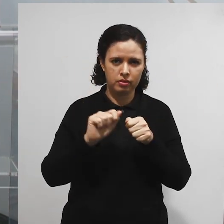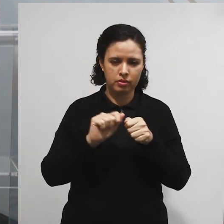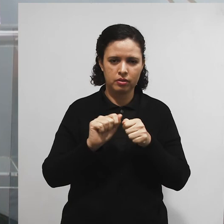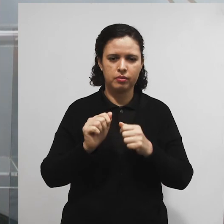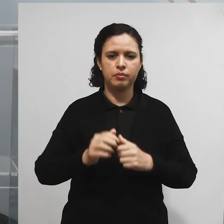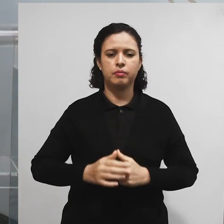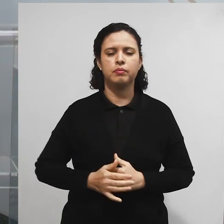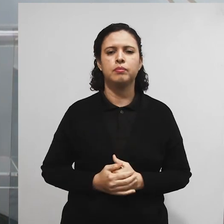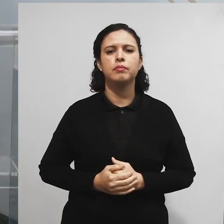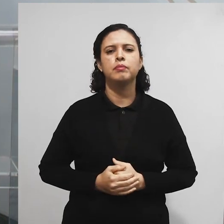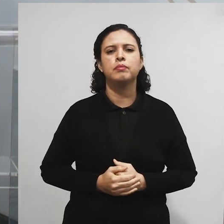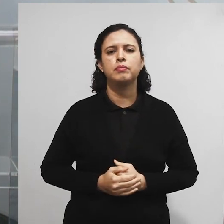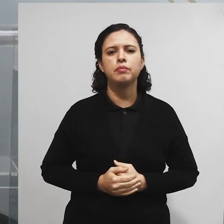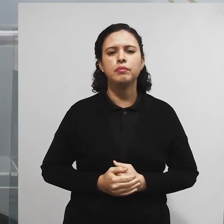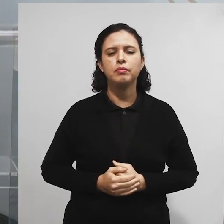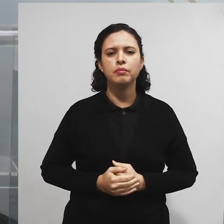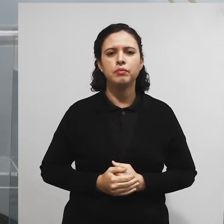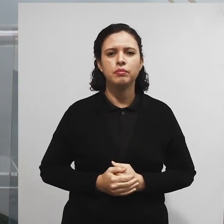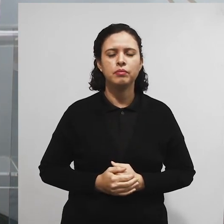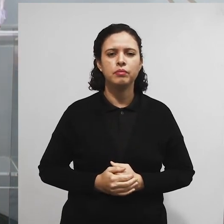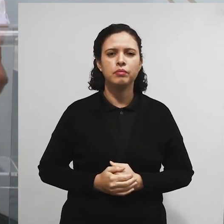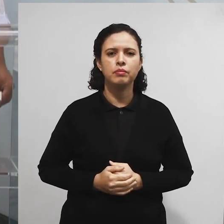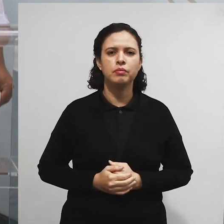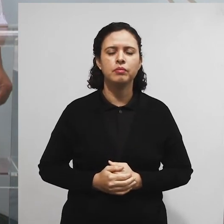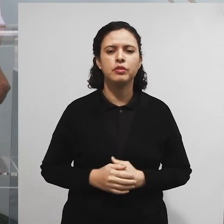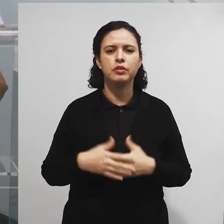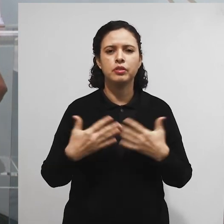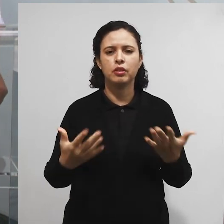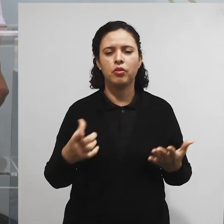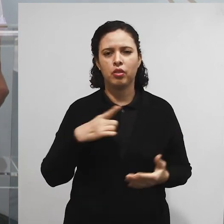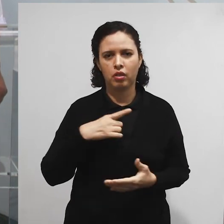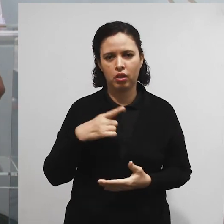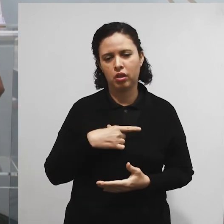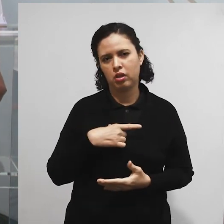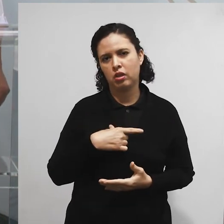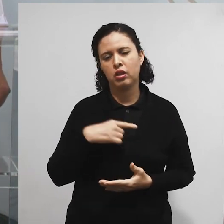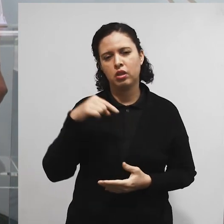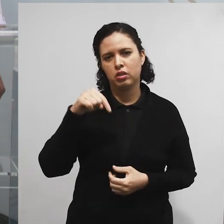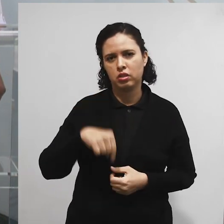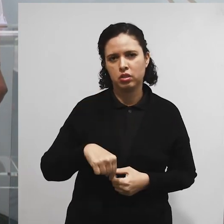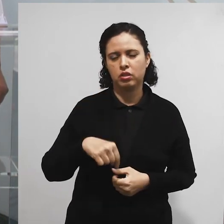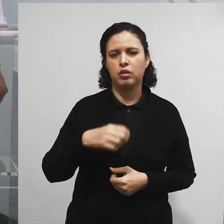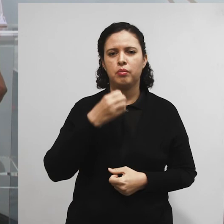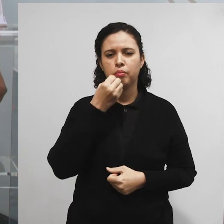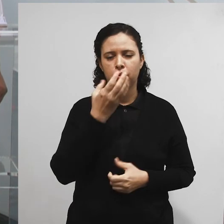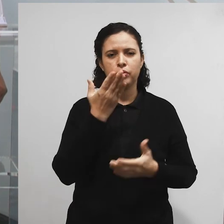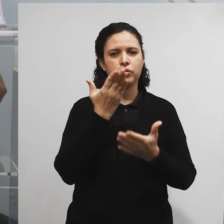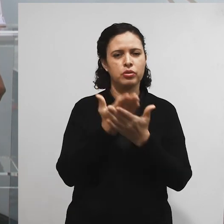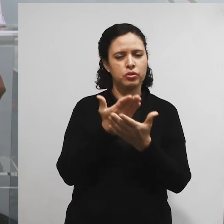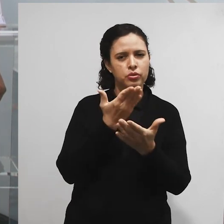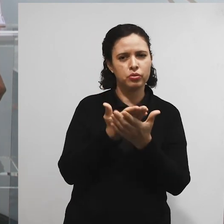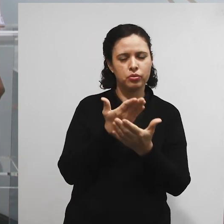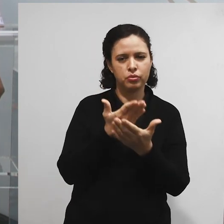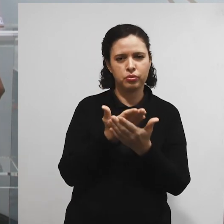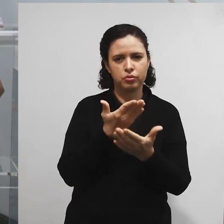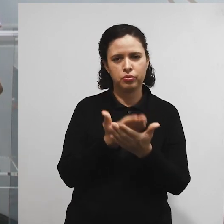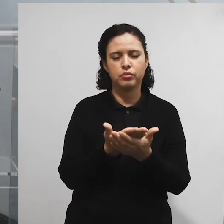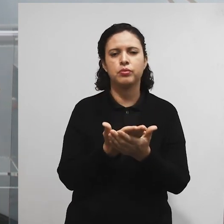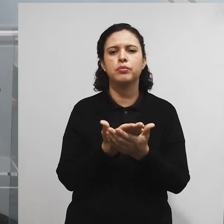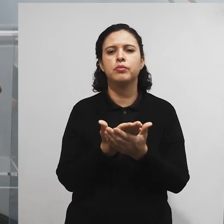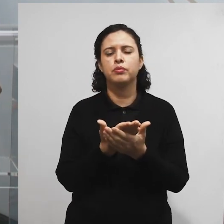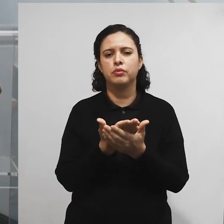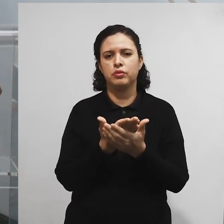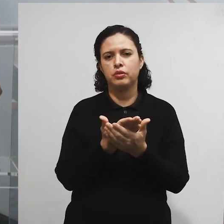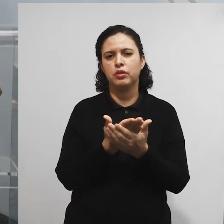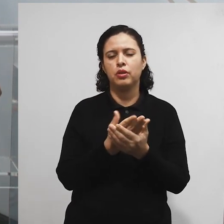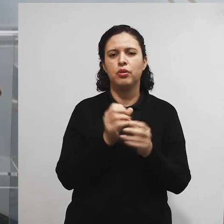dela. Muito bem, deixo aqui para vocês a minha saudação, desejando a vocês bons estudos e